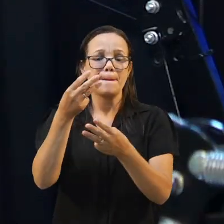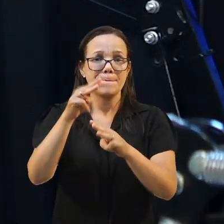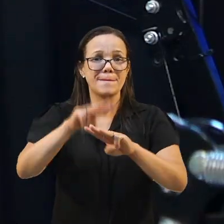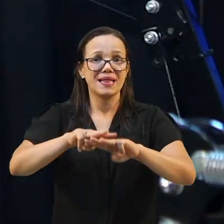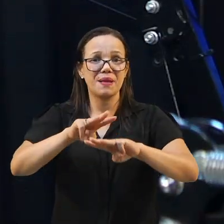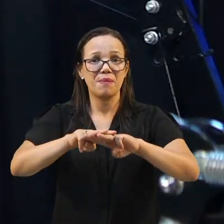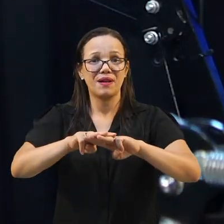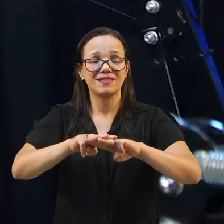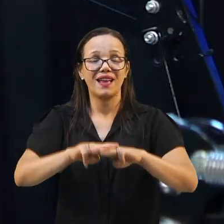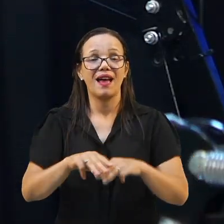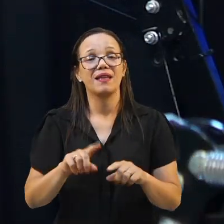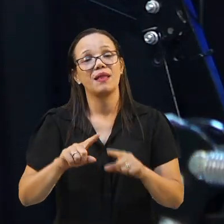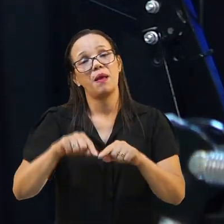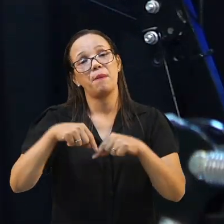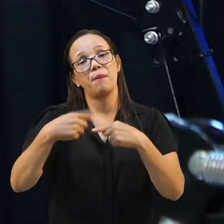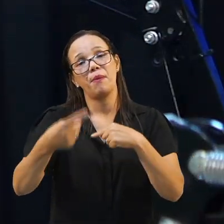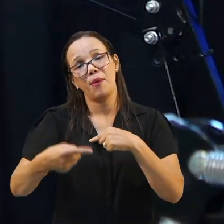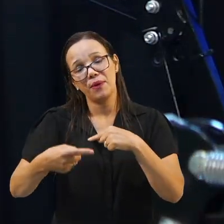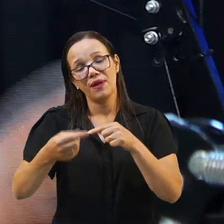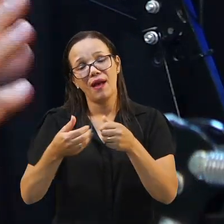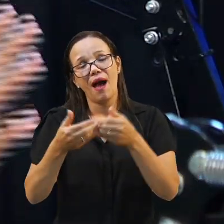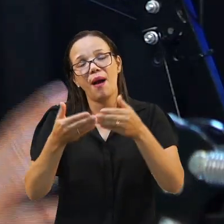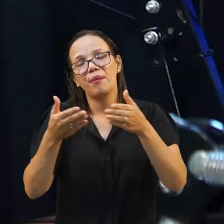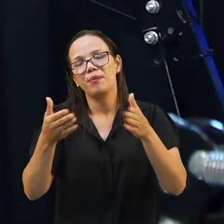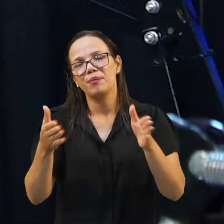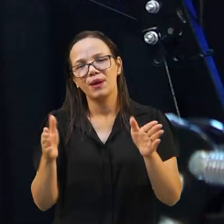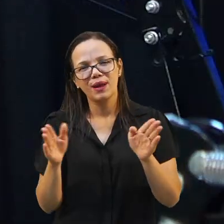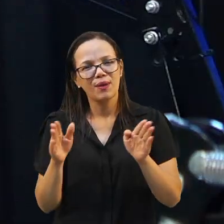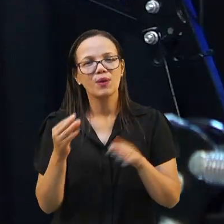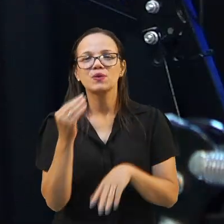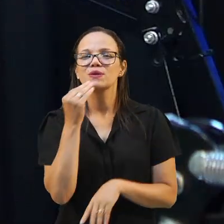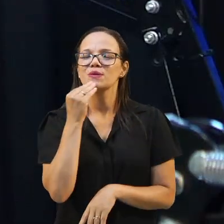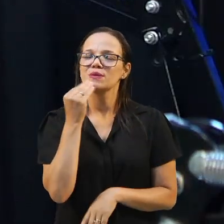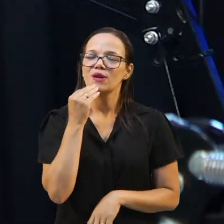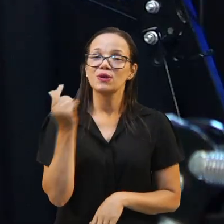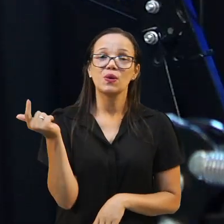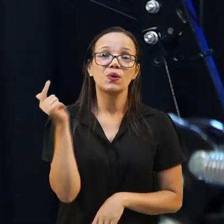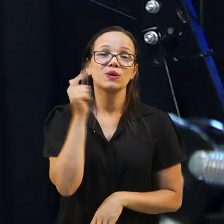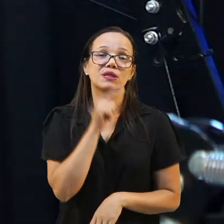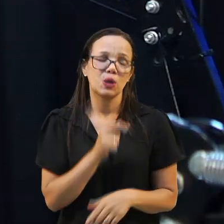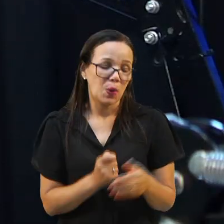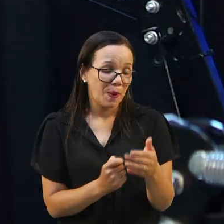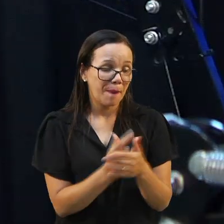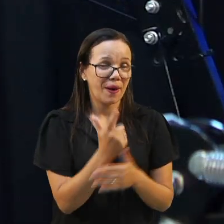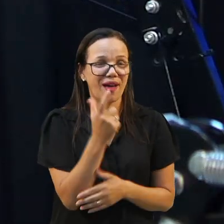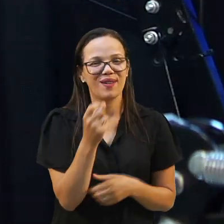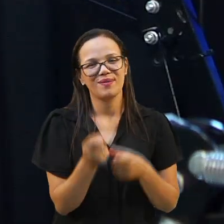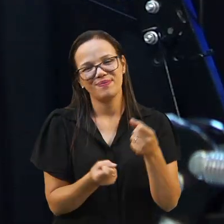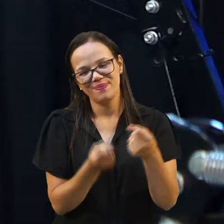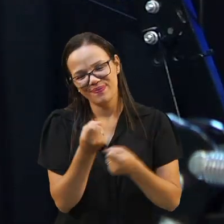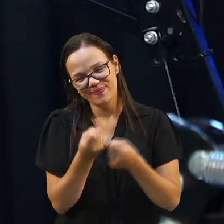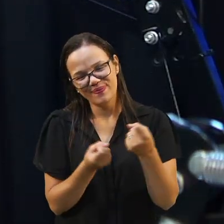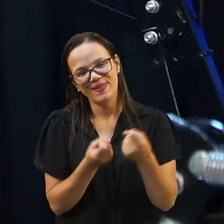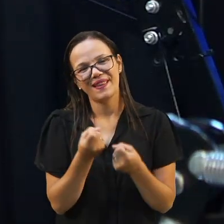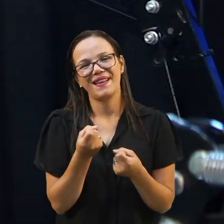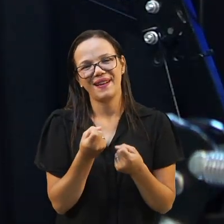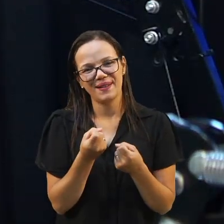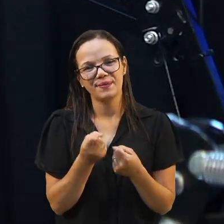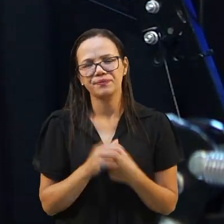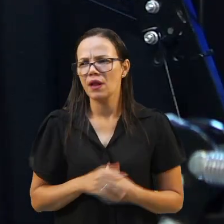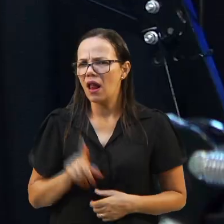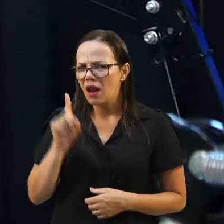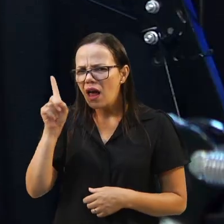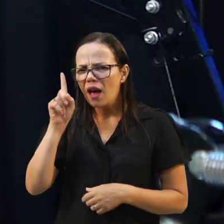a vida abriu as portas e consegui até adquirir um veículo com esse tipo de atividade. Lá